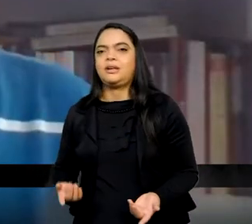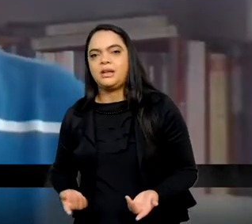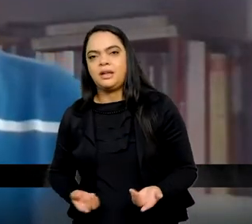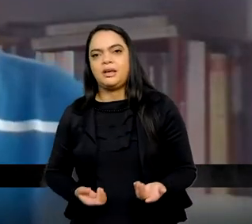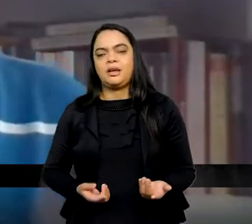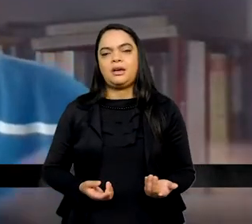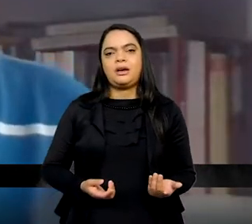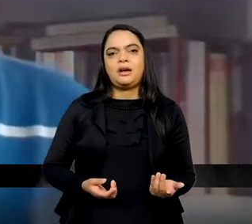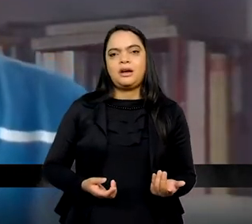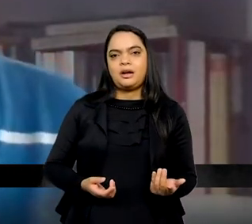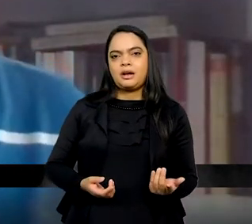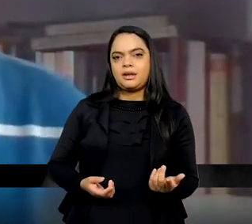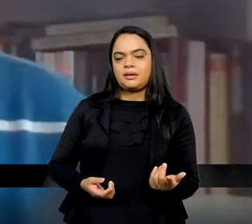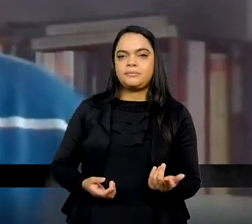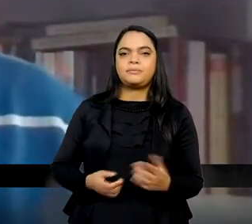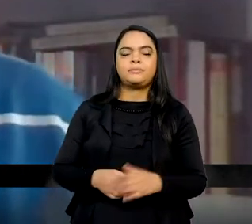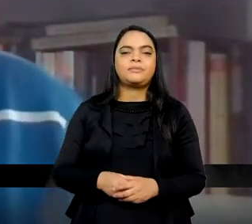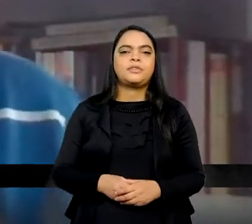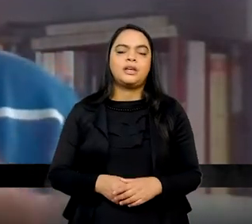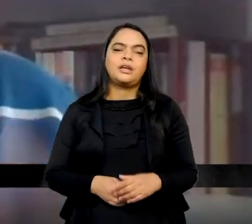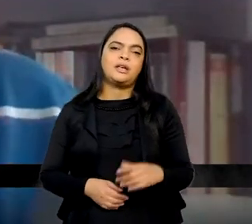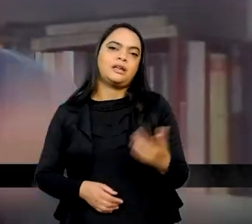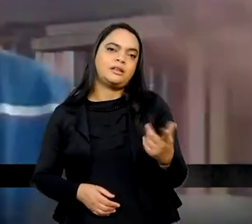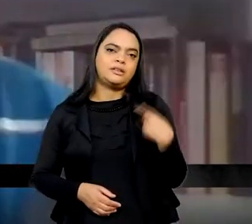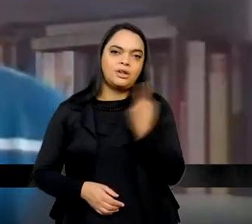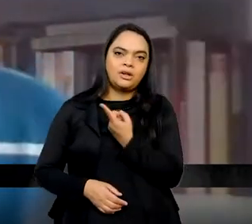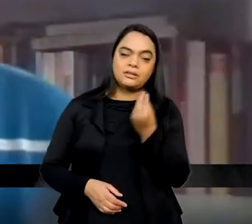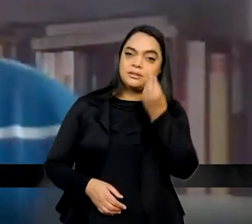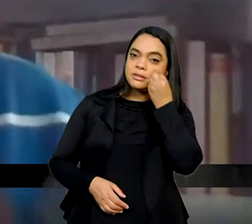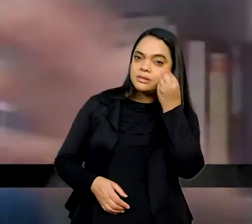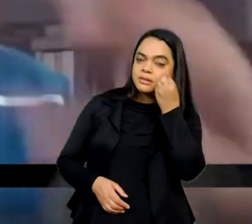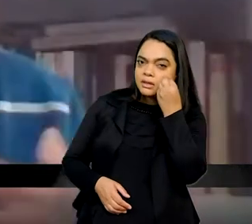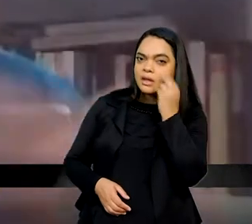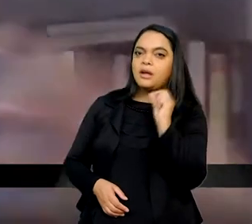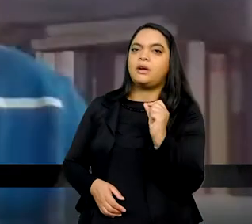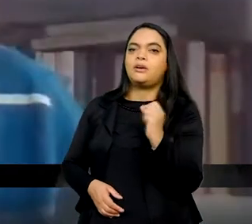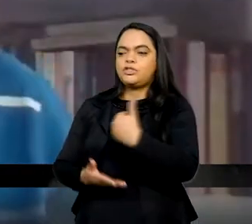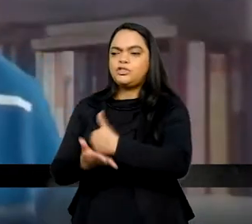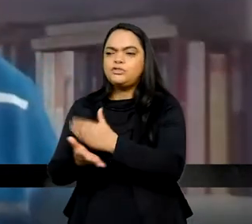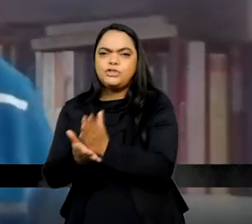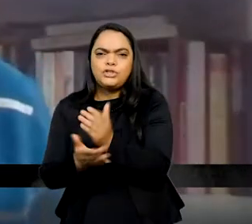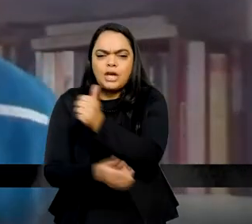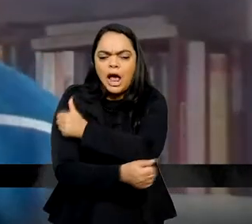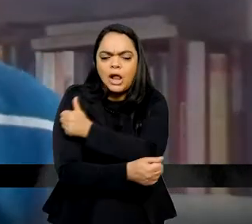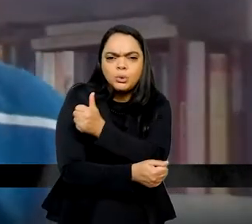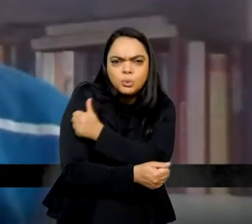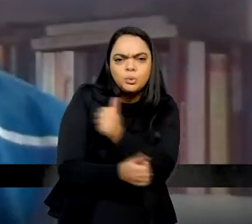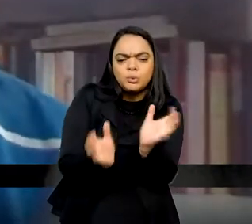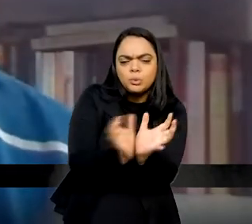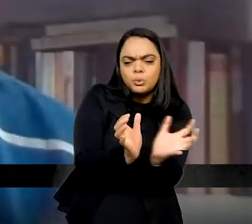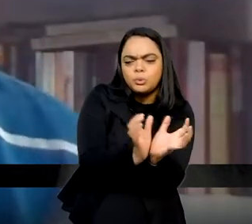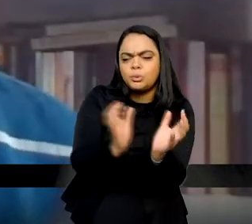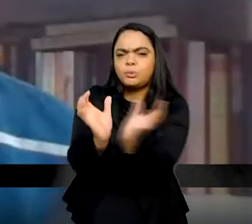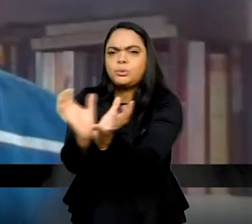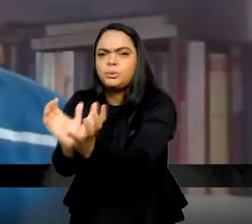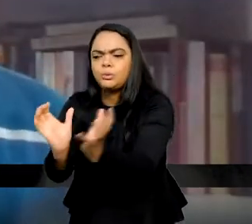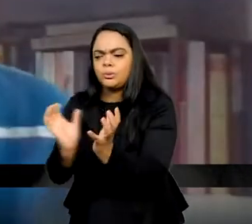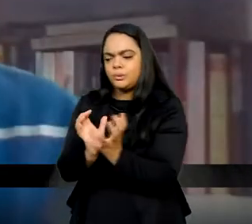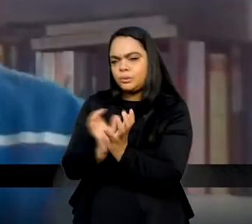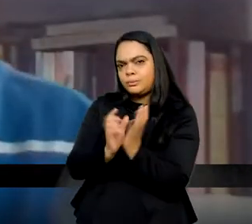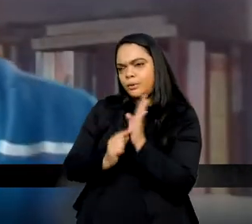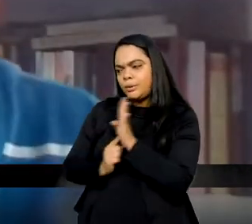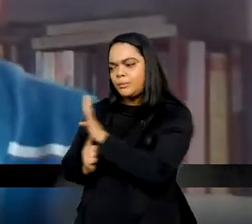menos o tráfego era menos, então eu às vezes dividia em grupos menores, né? E depois, já